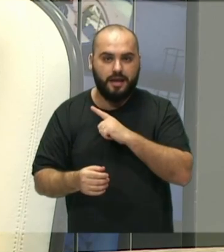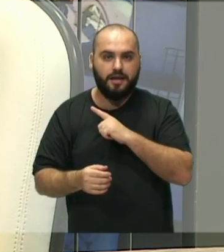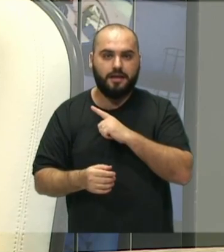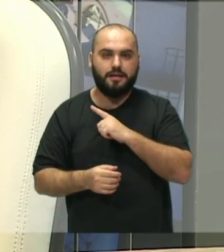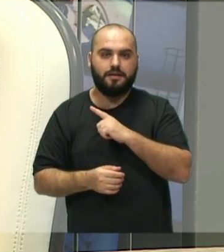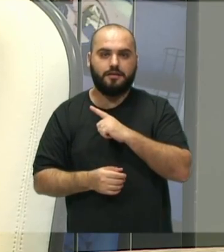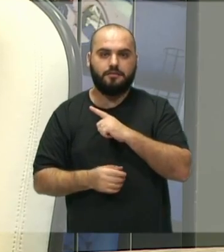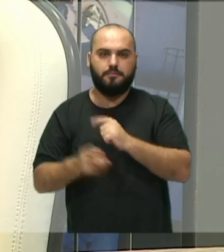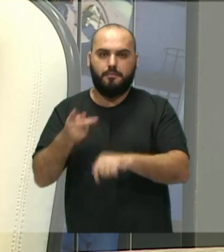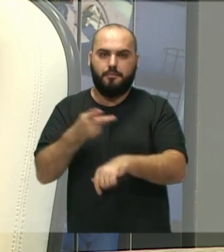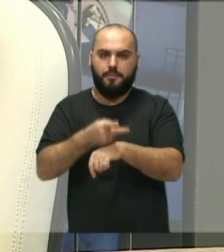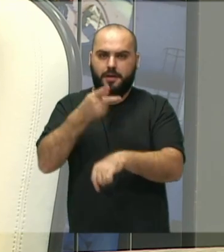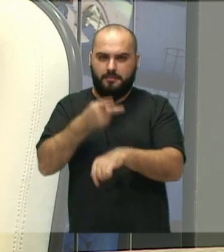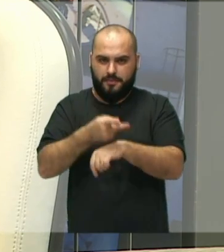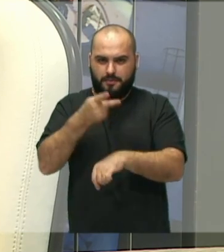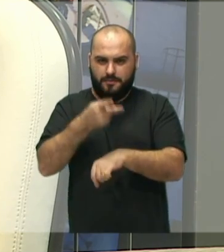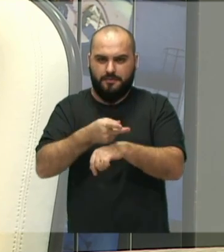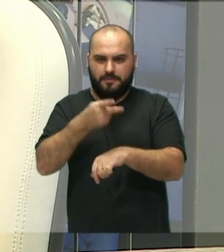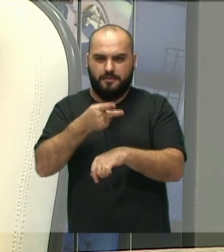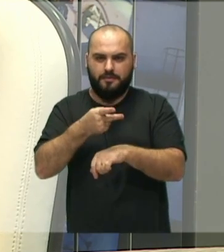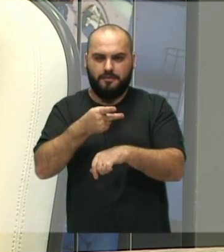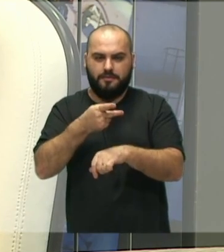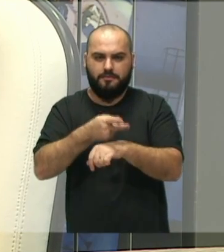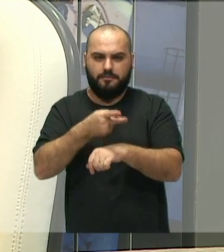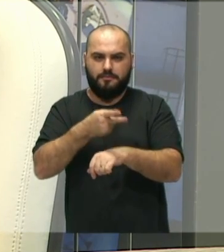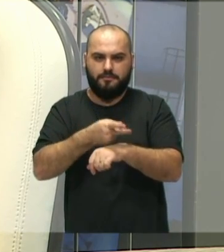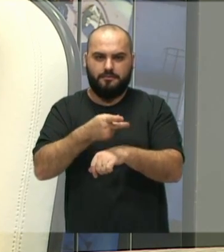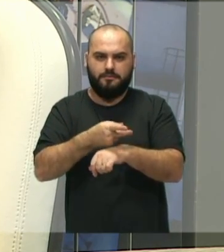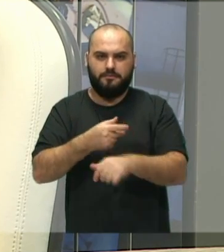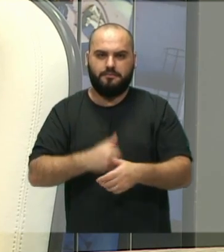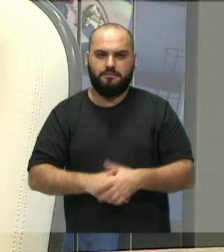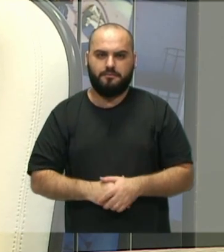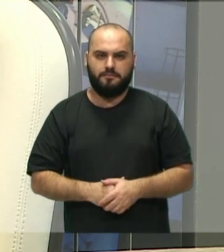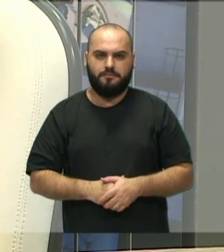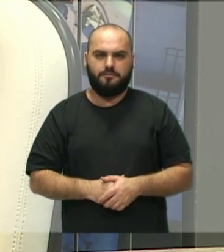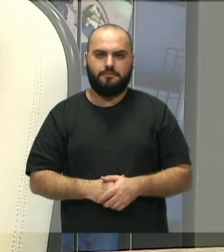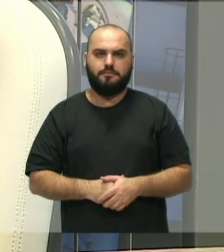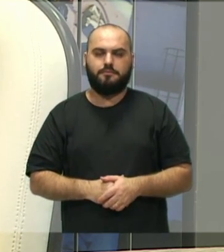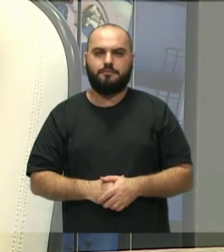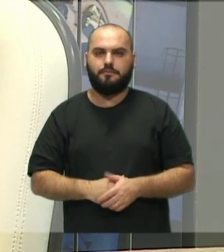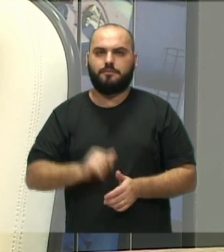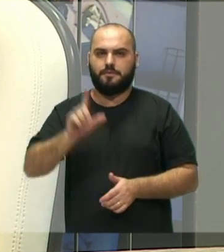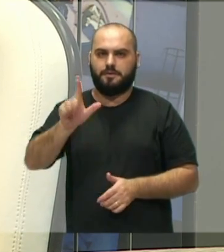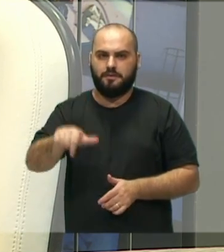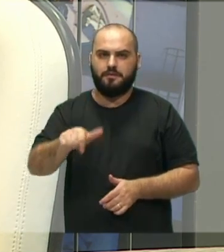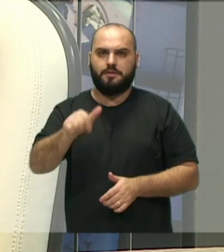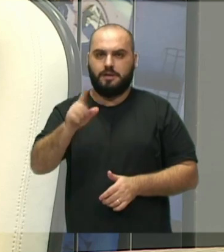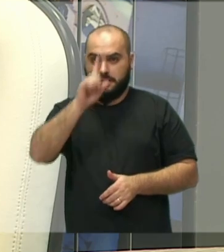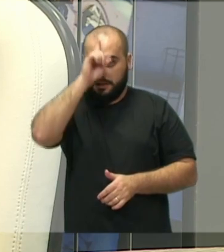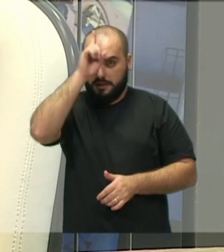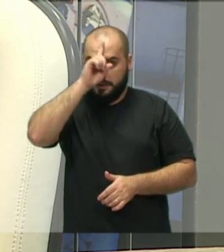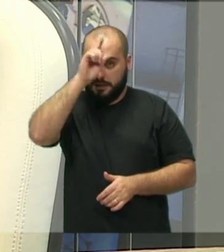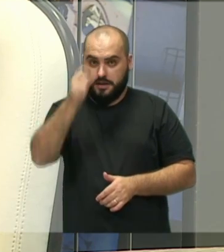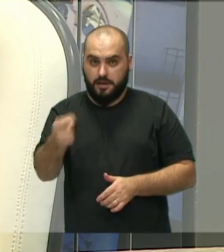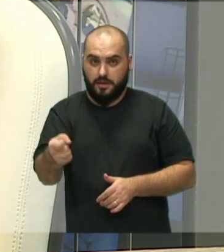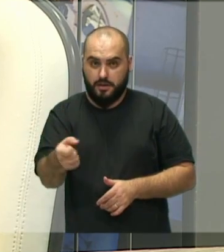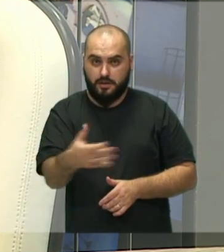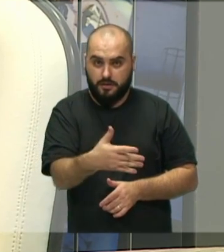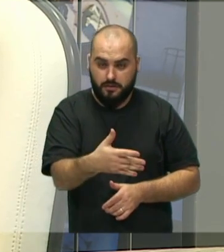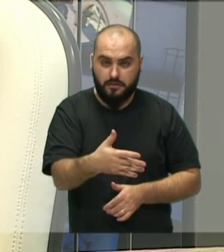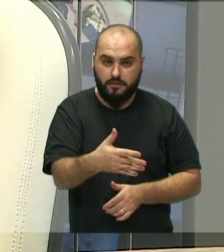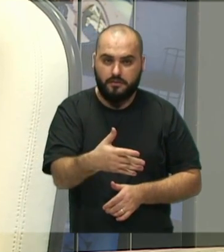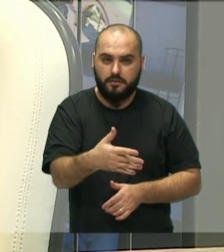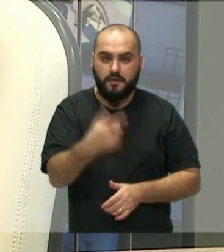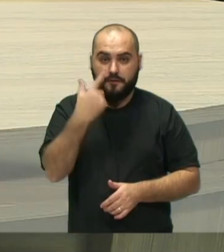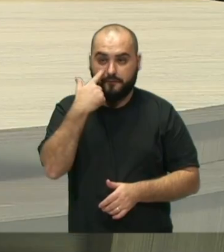um prêmio, né, o prêmio da educação mesmo, de ideias inovadoras. Quando você vê todos